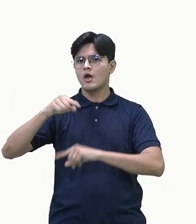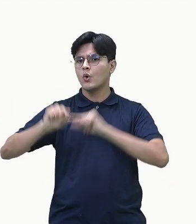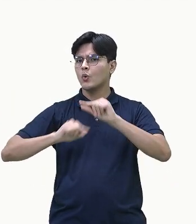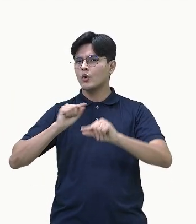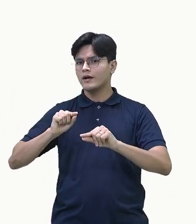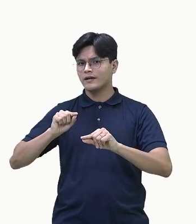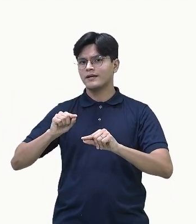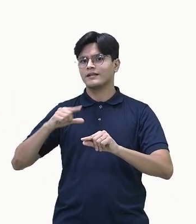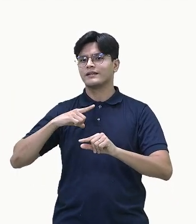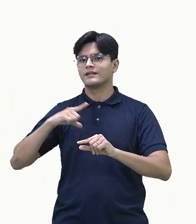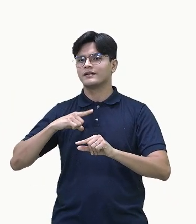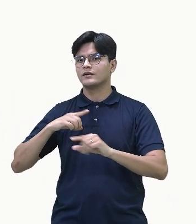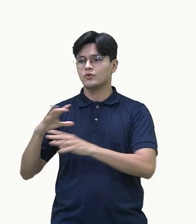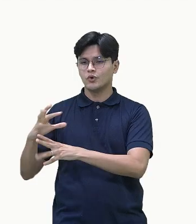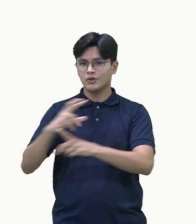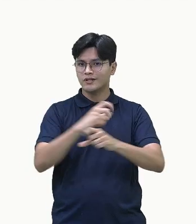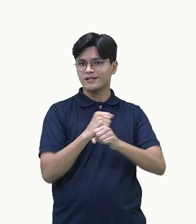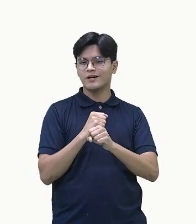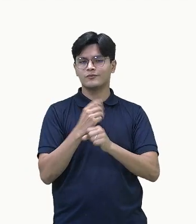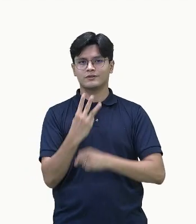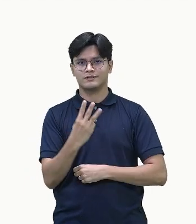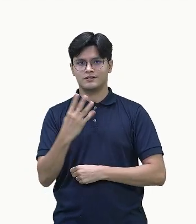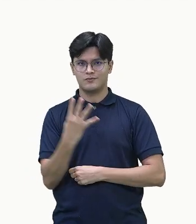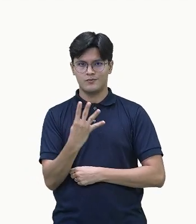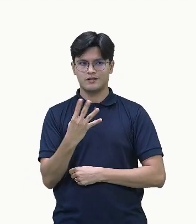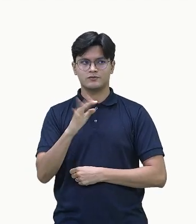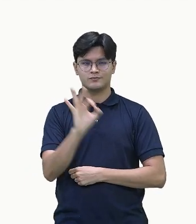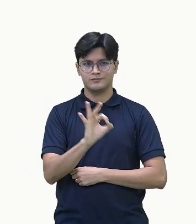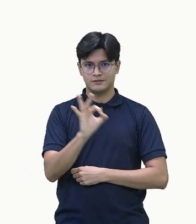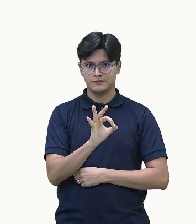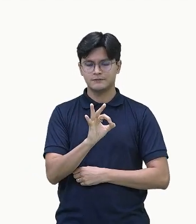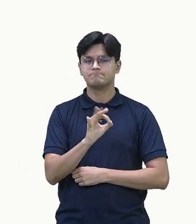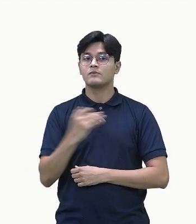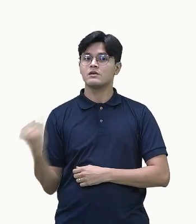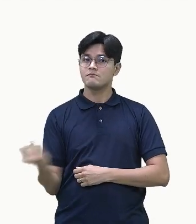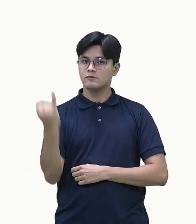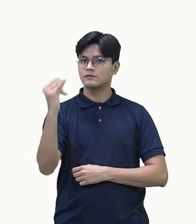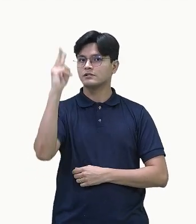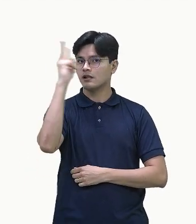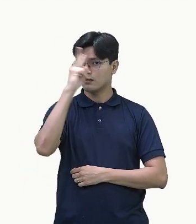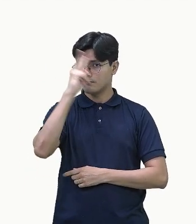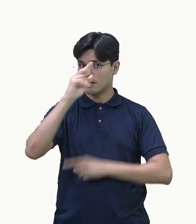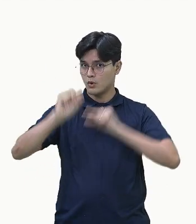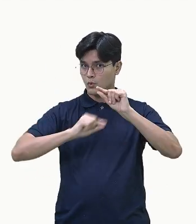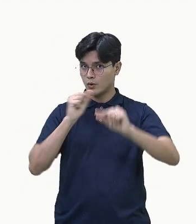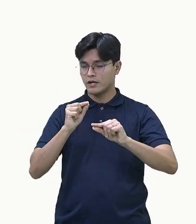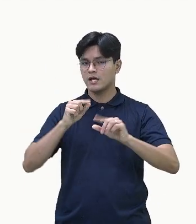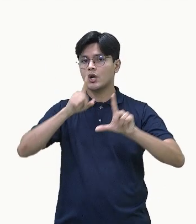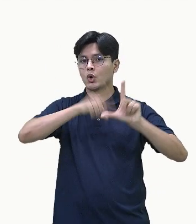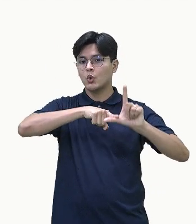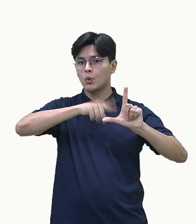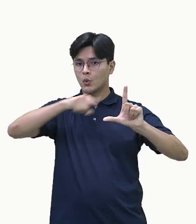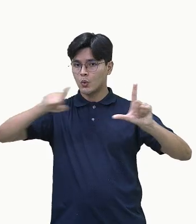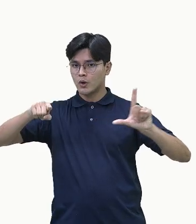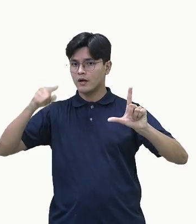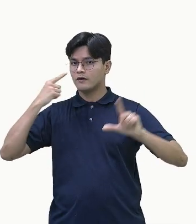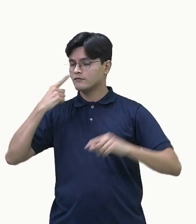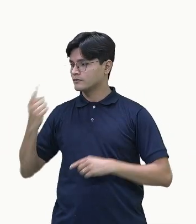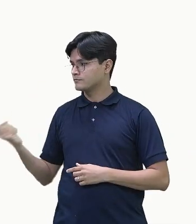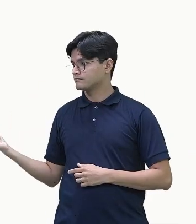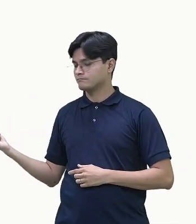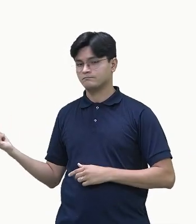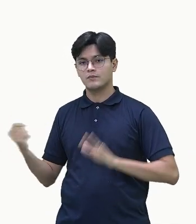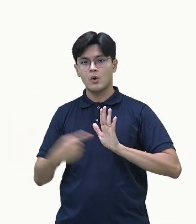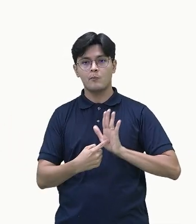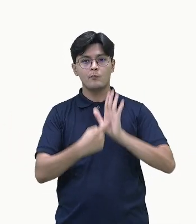somar um total de 34%. Vale lembrar, pessoal, que esse gráfico ele está tratando da